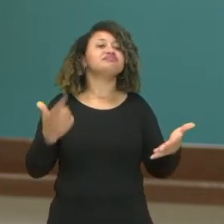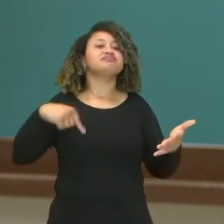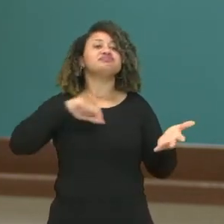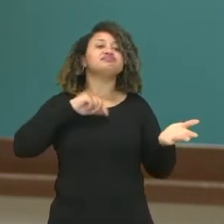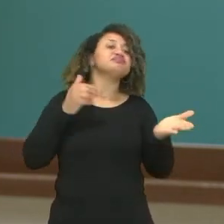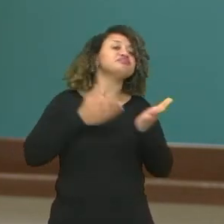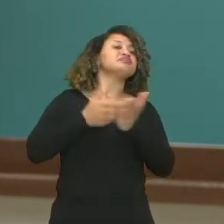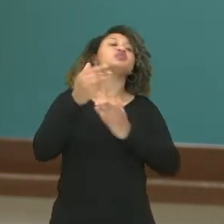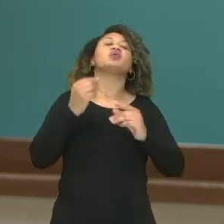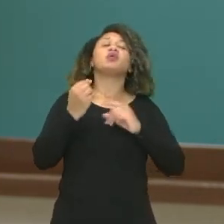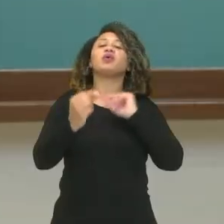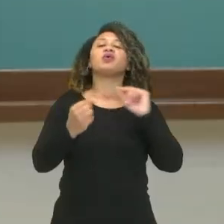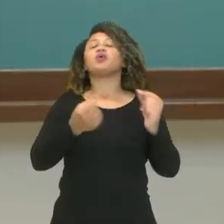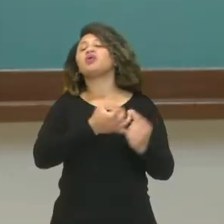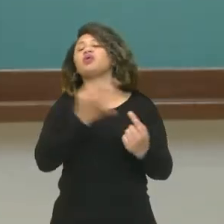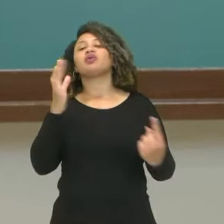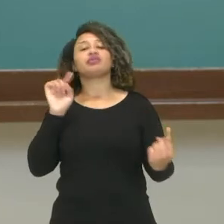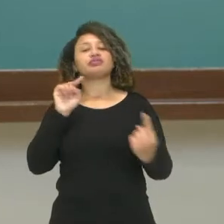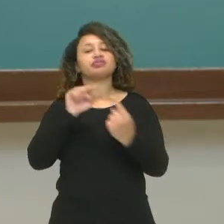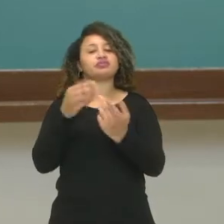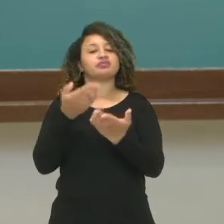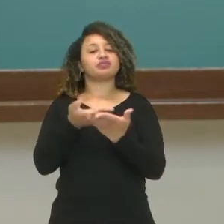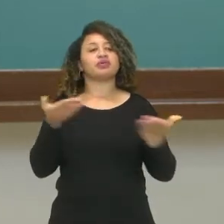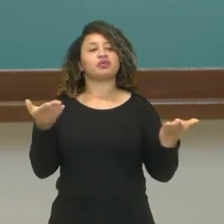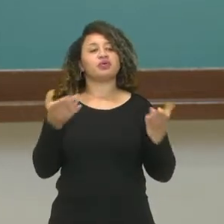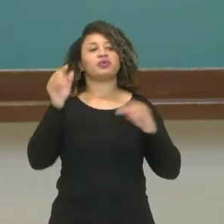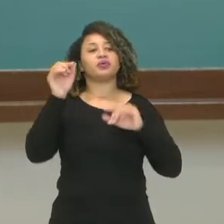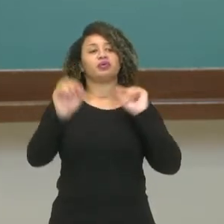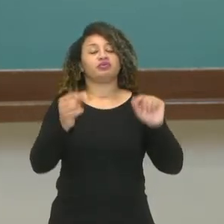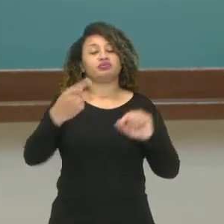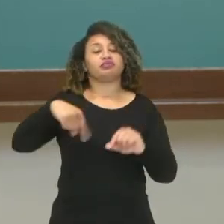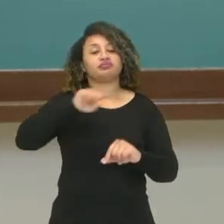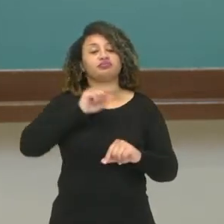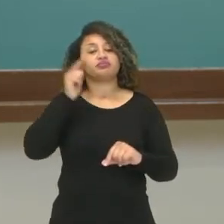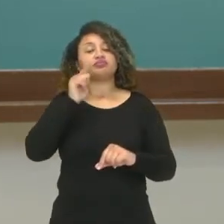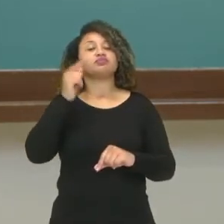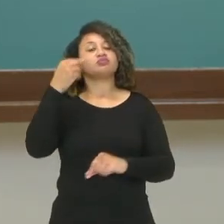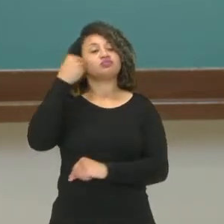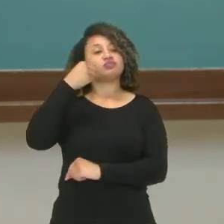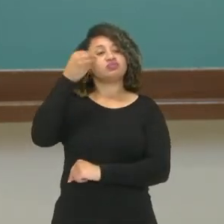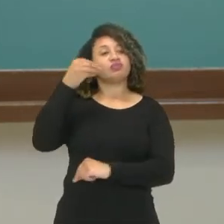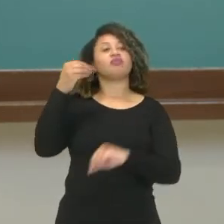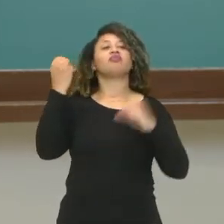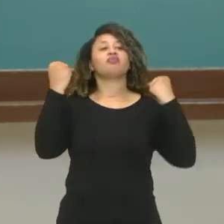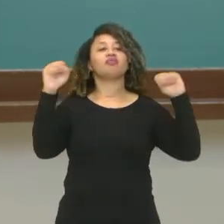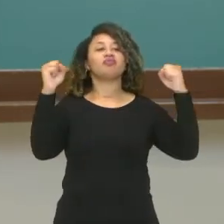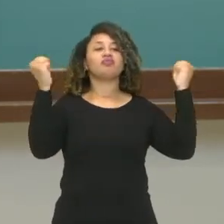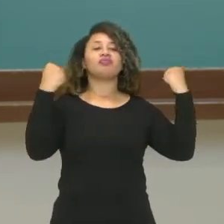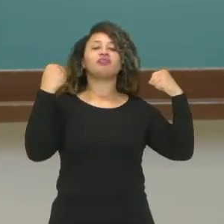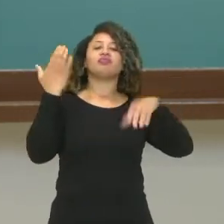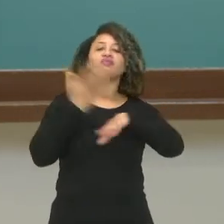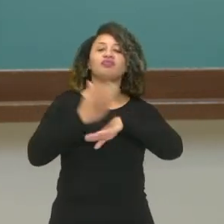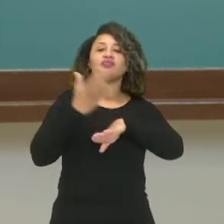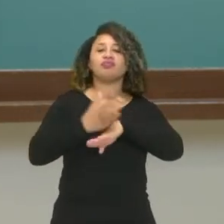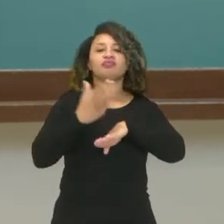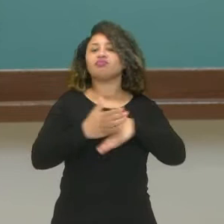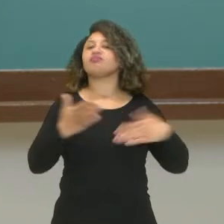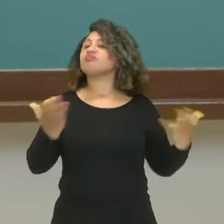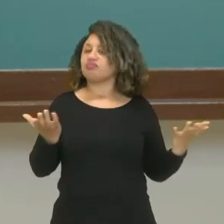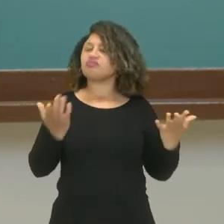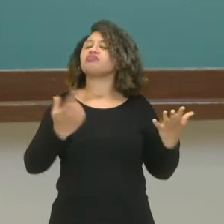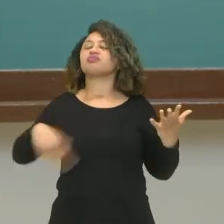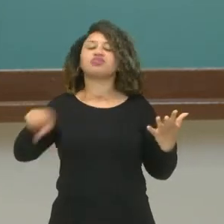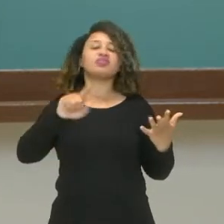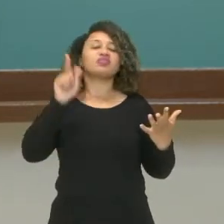iniciar, quais são os nossos objetivos? Então, que vocês consigam vivenciar a ginástica de condicionamento físico. Né? A ideia é que vocês